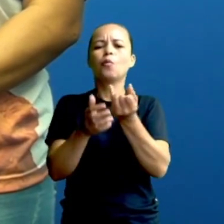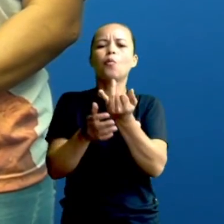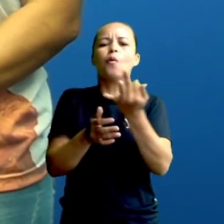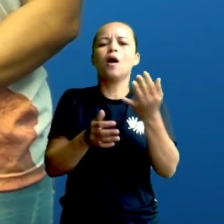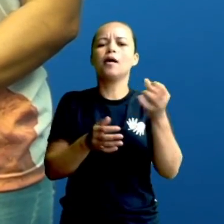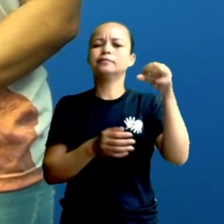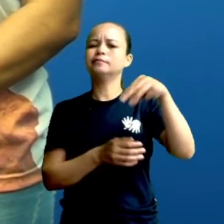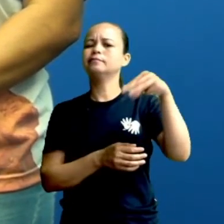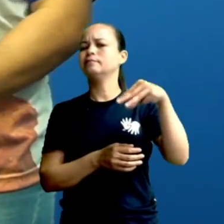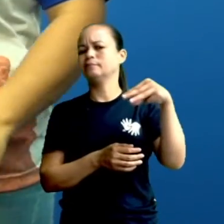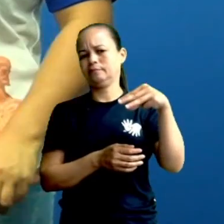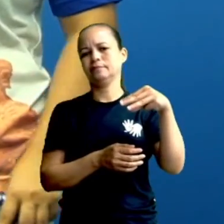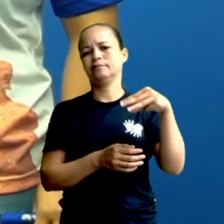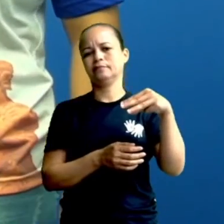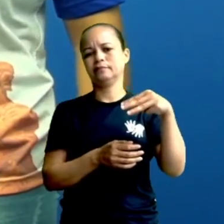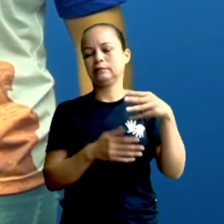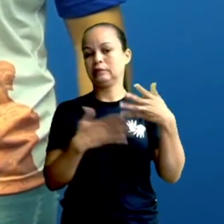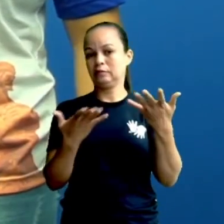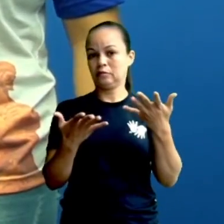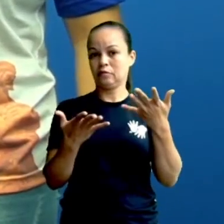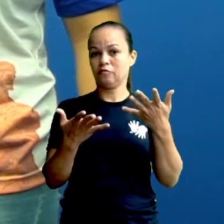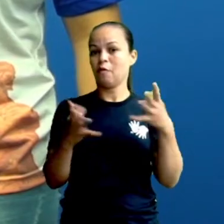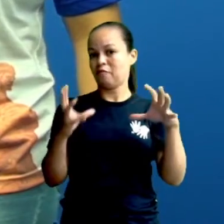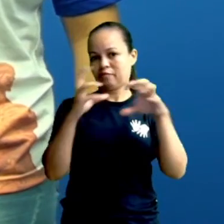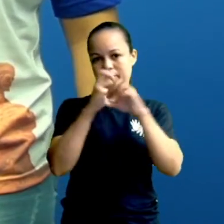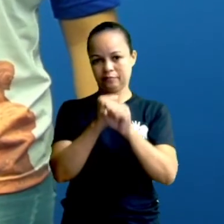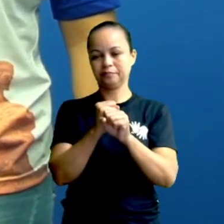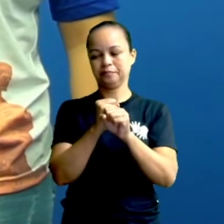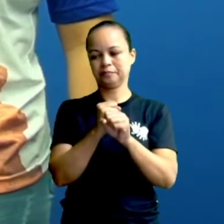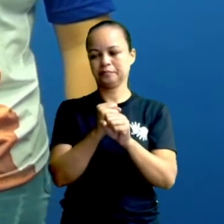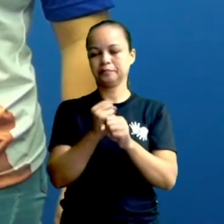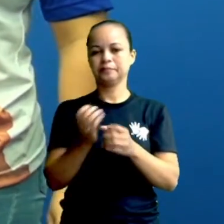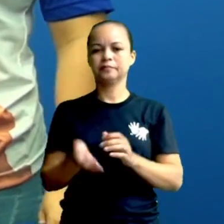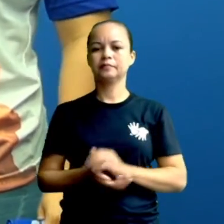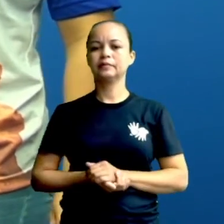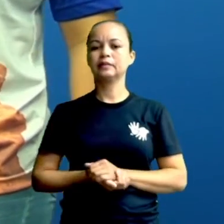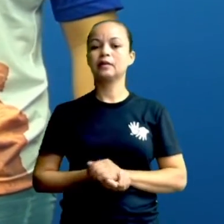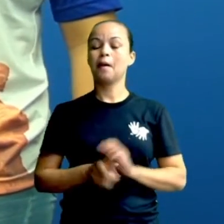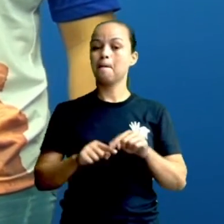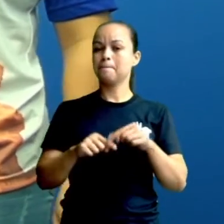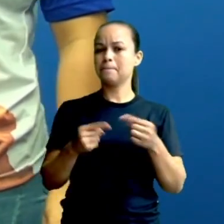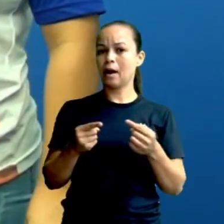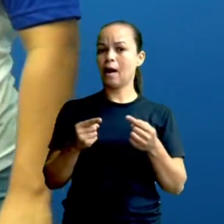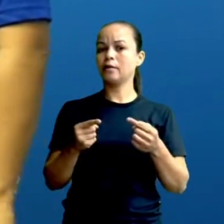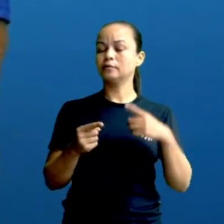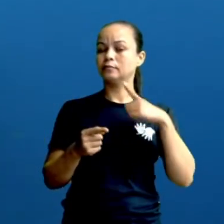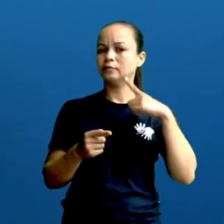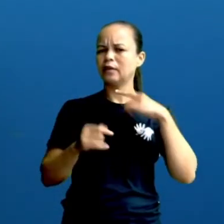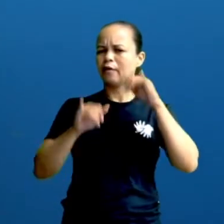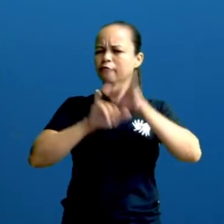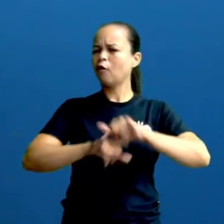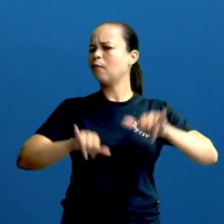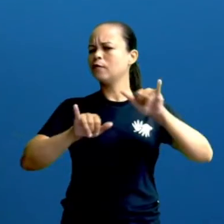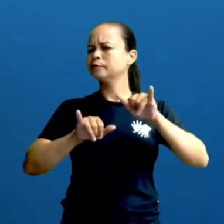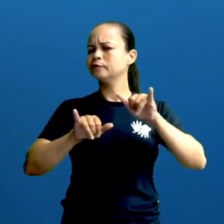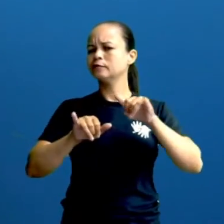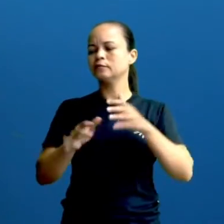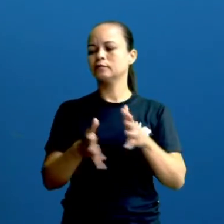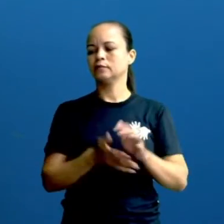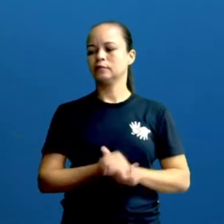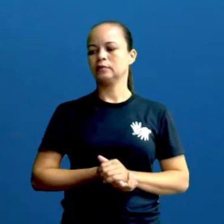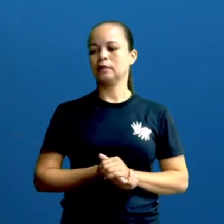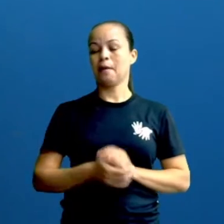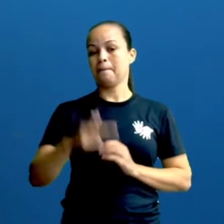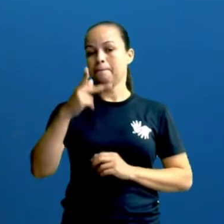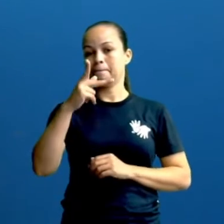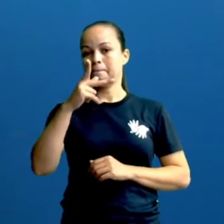metros? Vamos fazer o cálculo? Oh, mas ele deu uma informação. Π